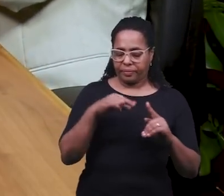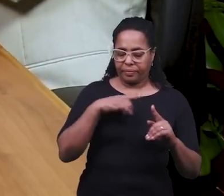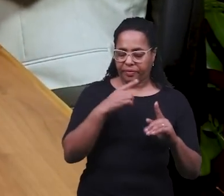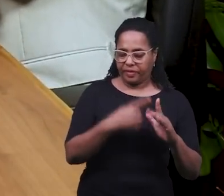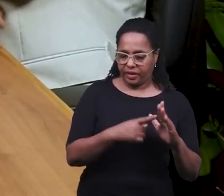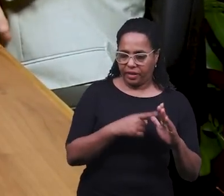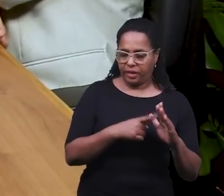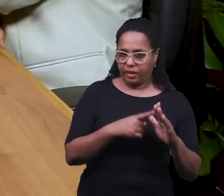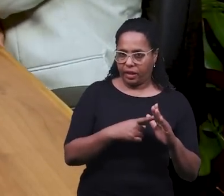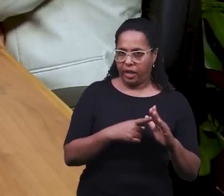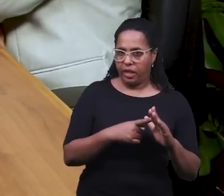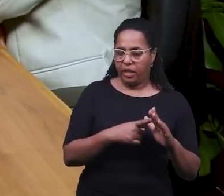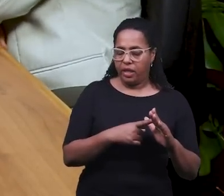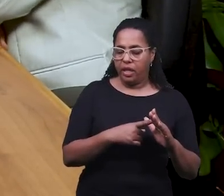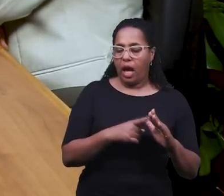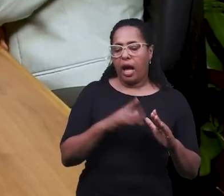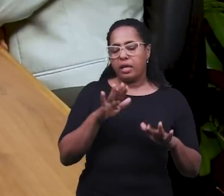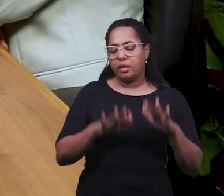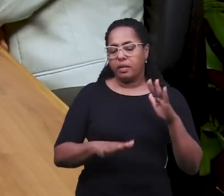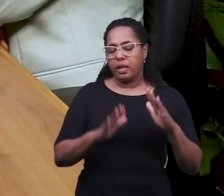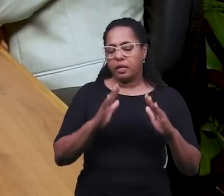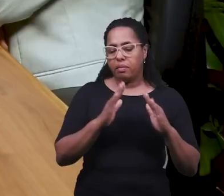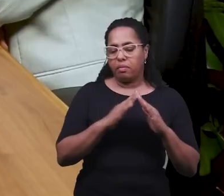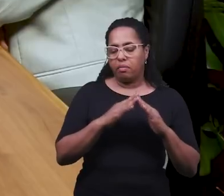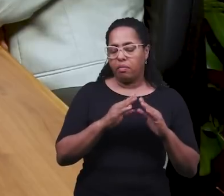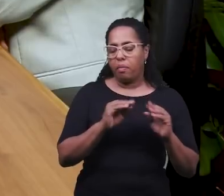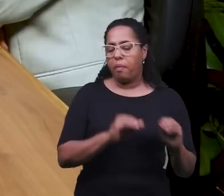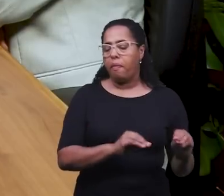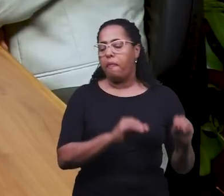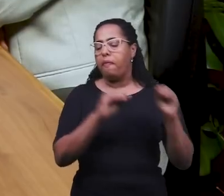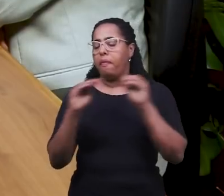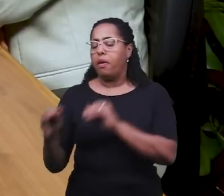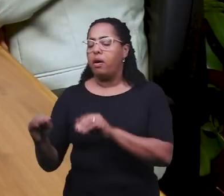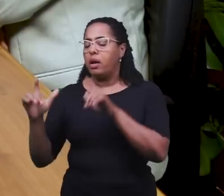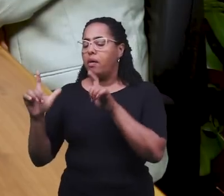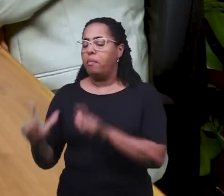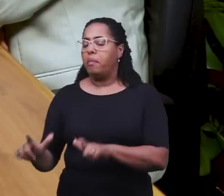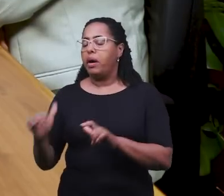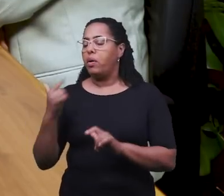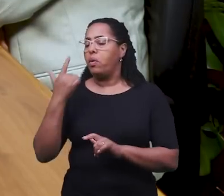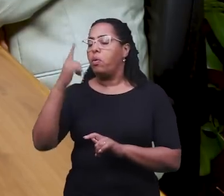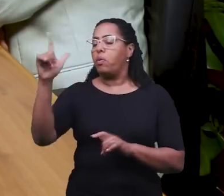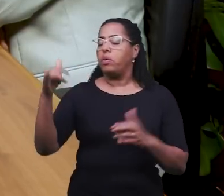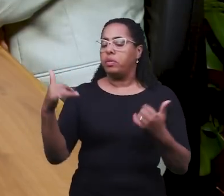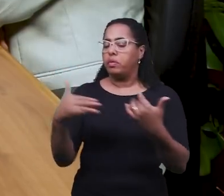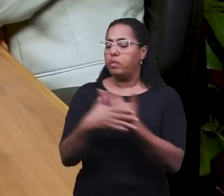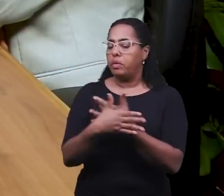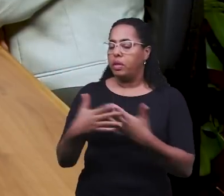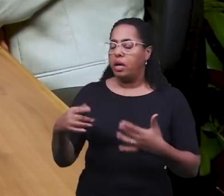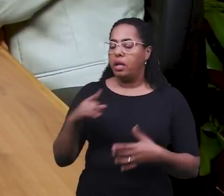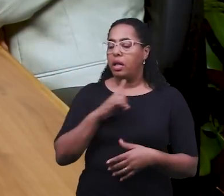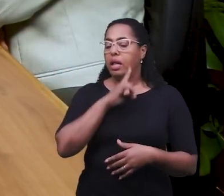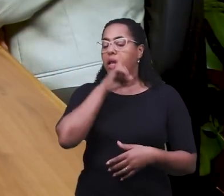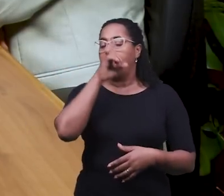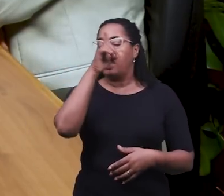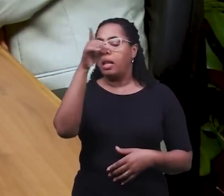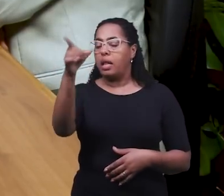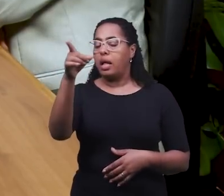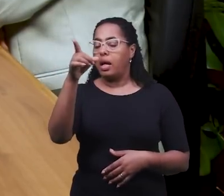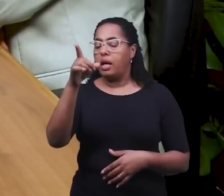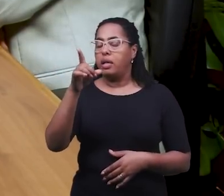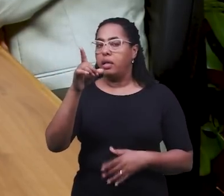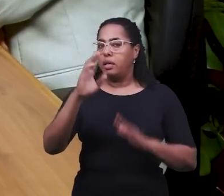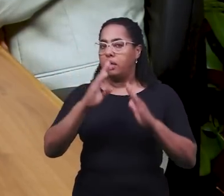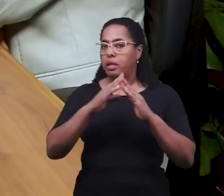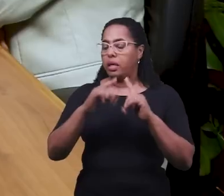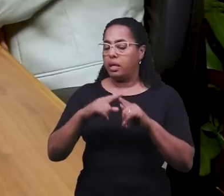dessa igreja, e por uma questão de residência, ele muda para outro bairro ou para outra cidade, para ele ser diácono